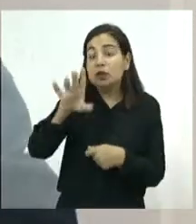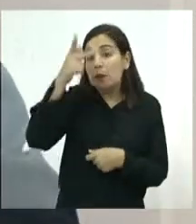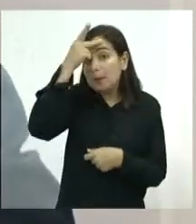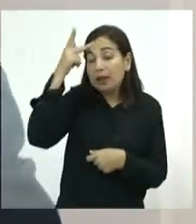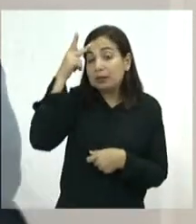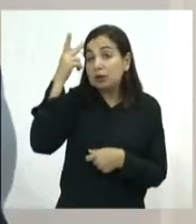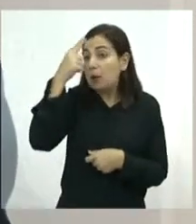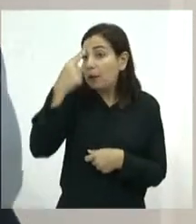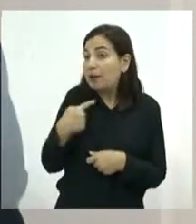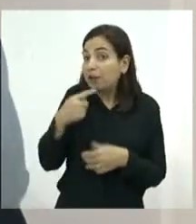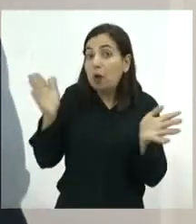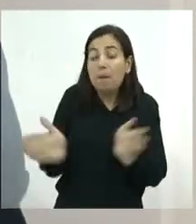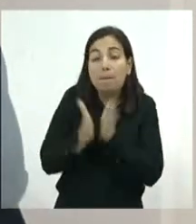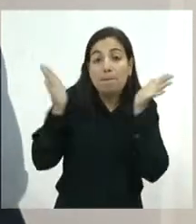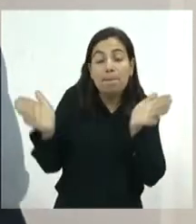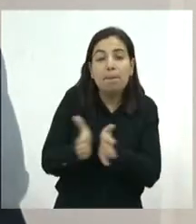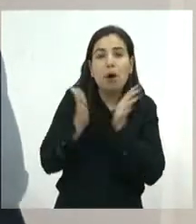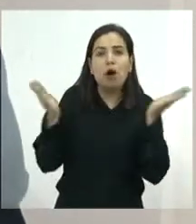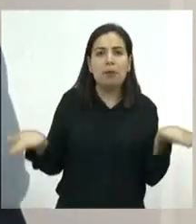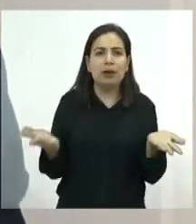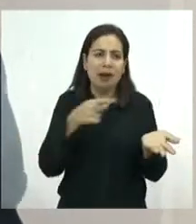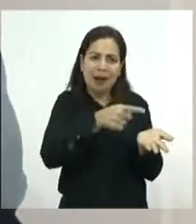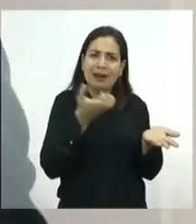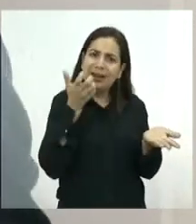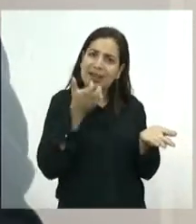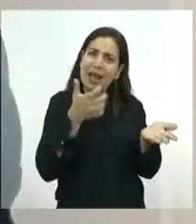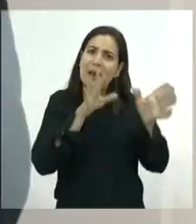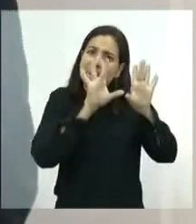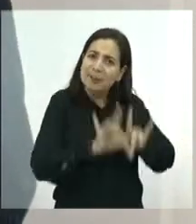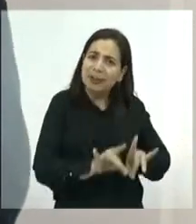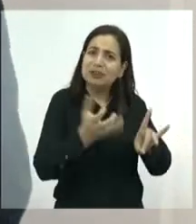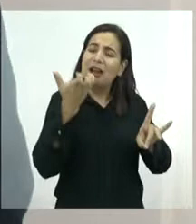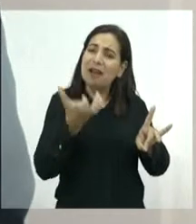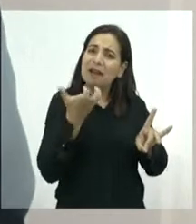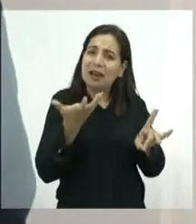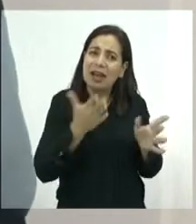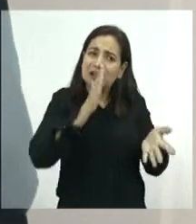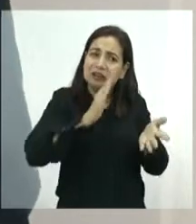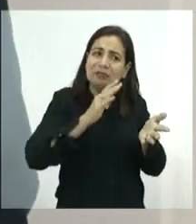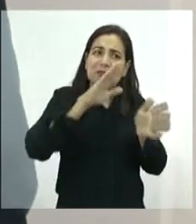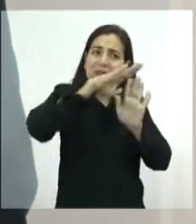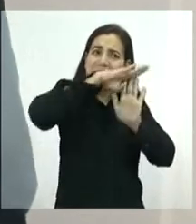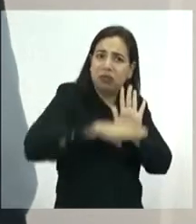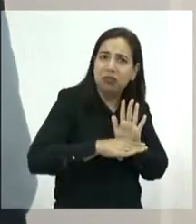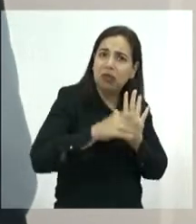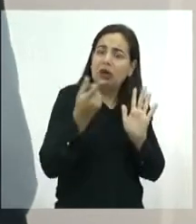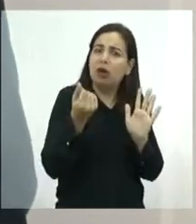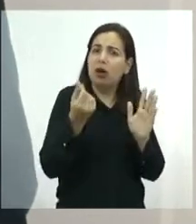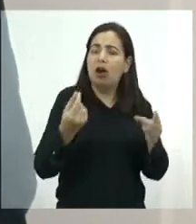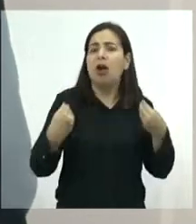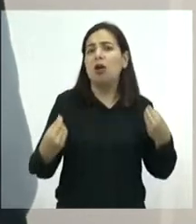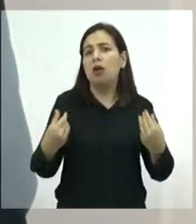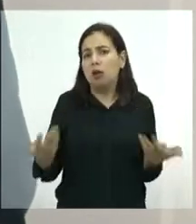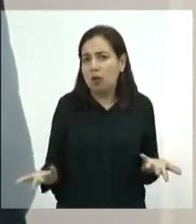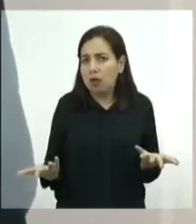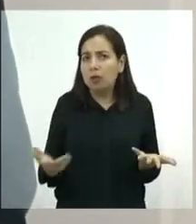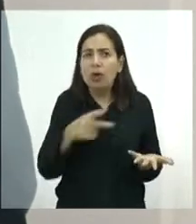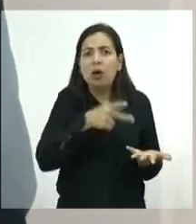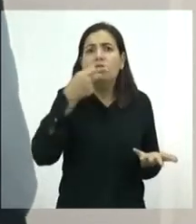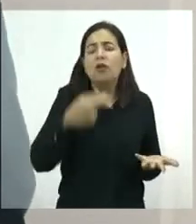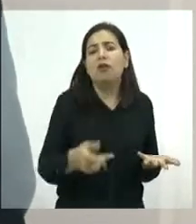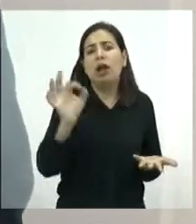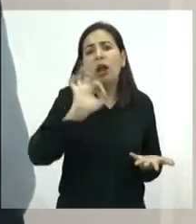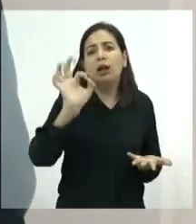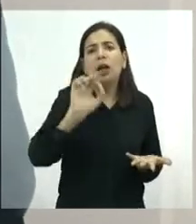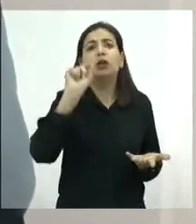de pobreza. E, por exemplo, não fala nada, esta reforma da Previdência não fala nada sobre os incentivos fiscais